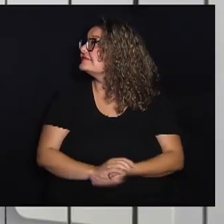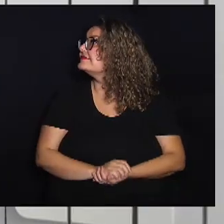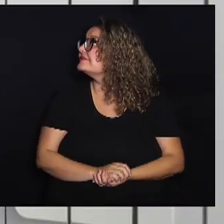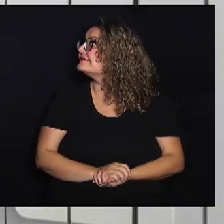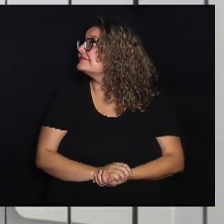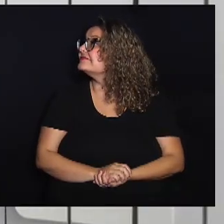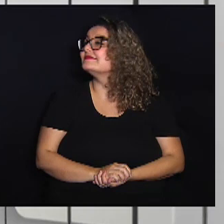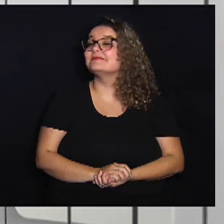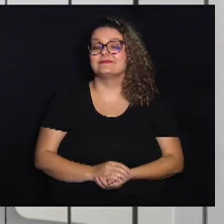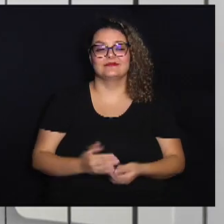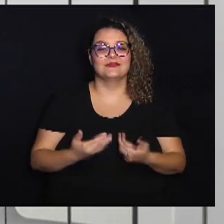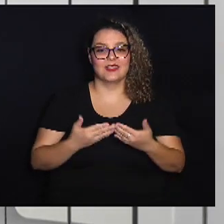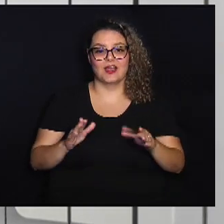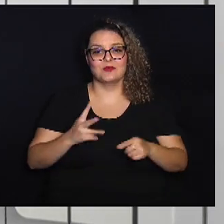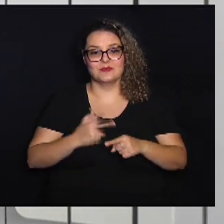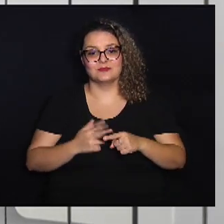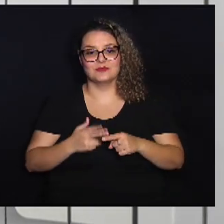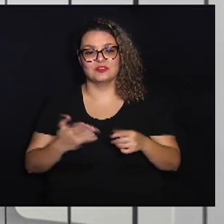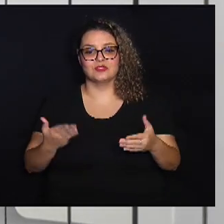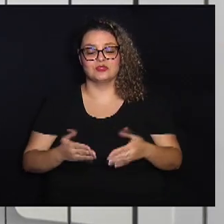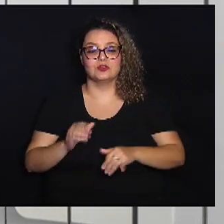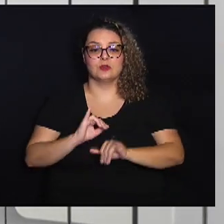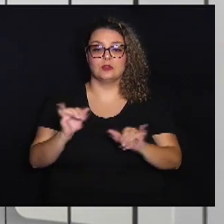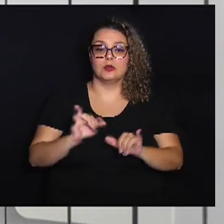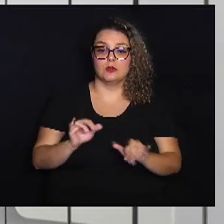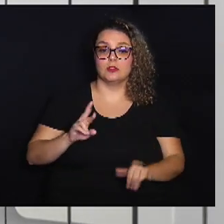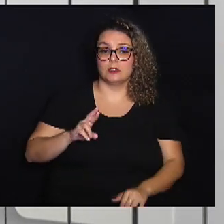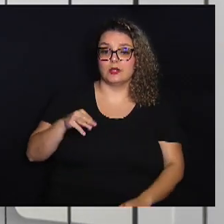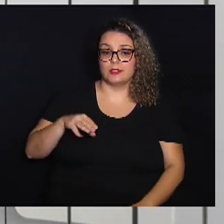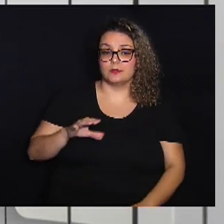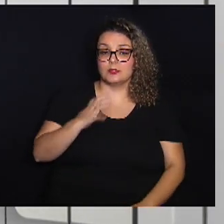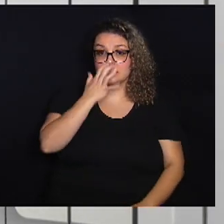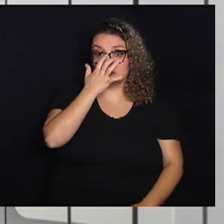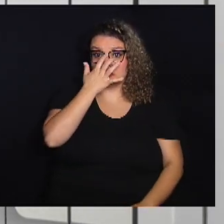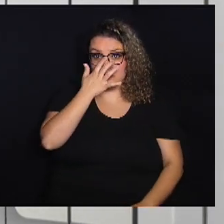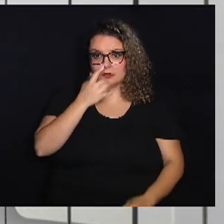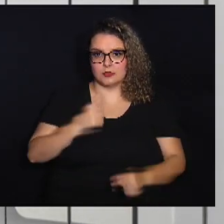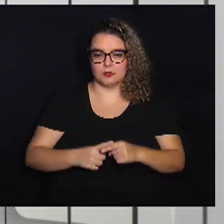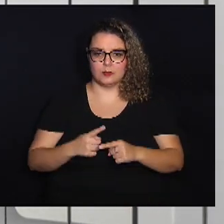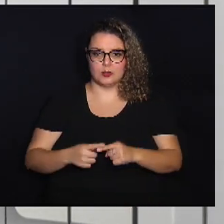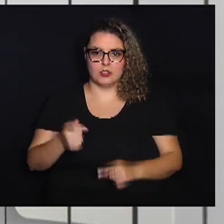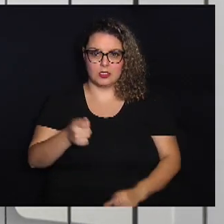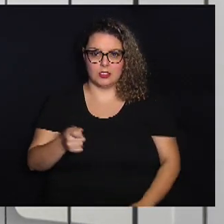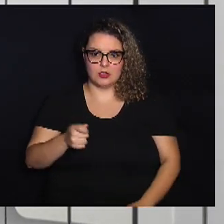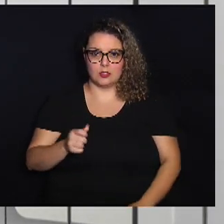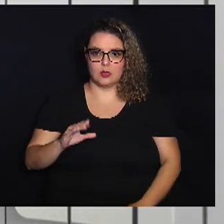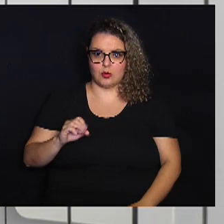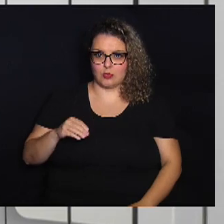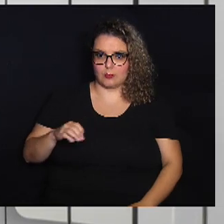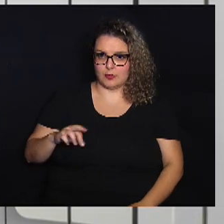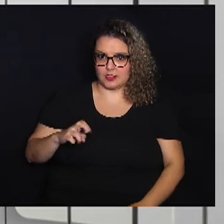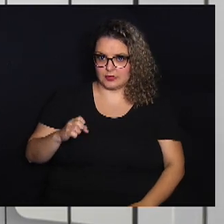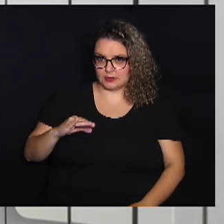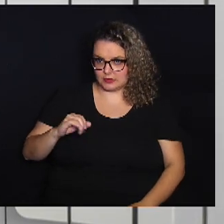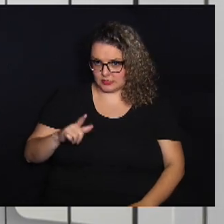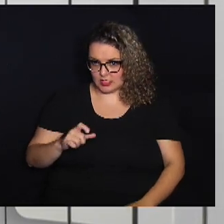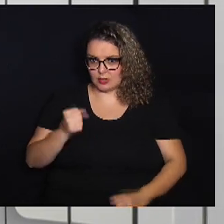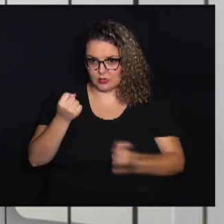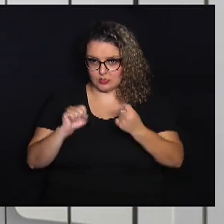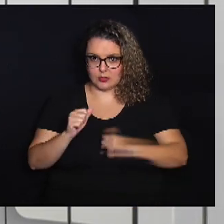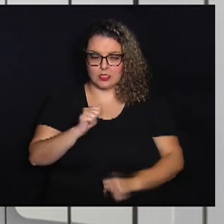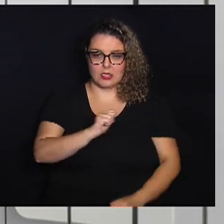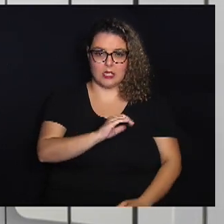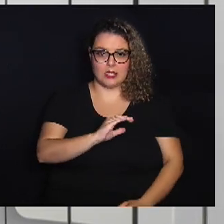E a gente abre a edição de hoje com as notícias da metrópole, porque a Associação Comercial e Industrial de Campinas, a